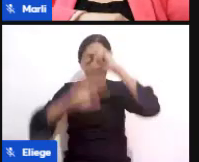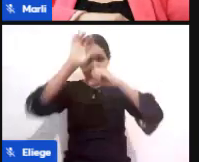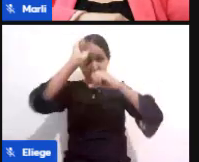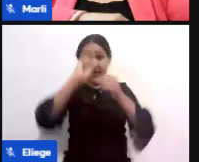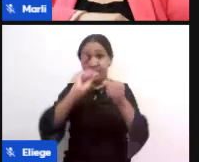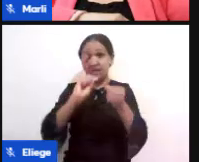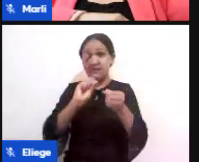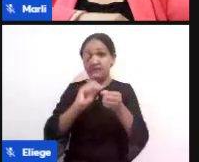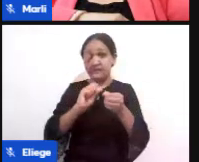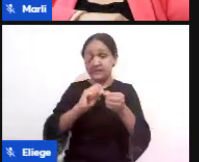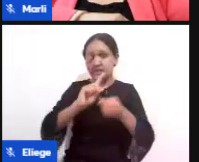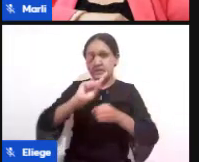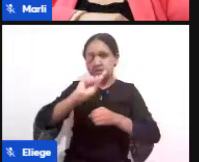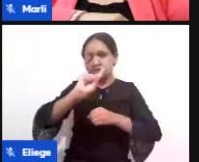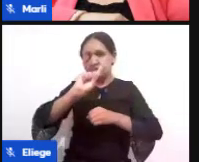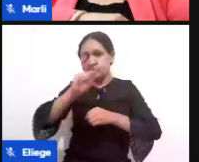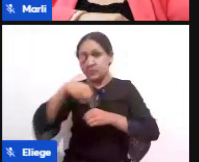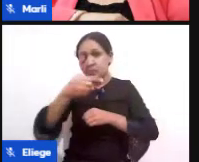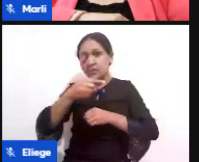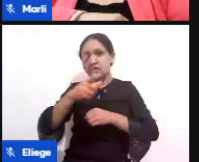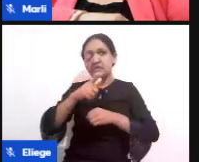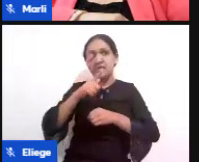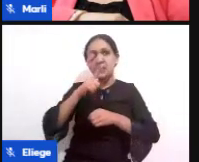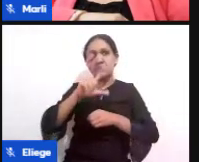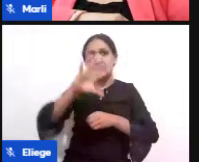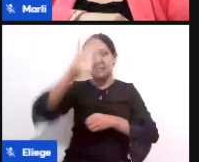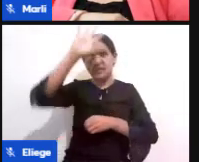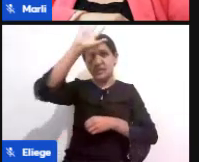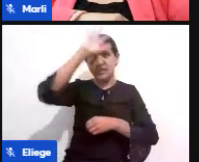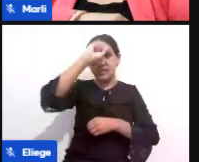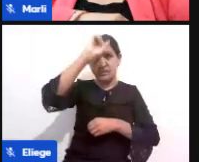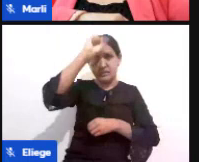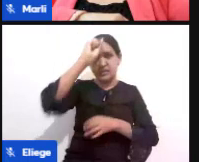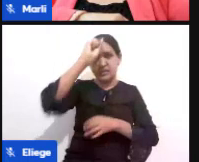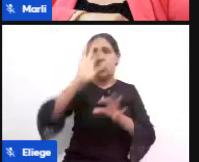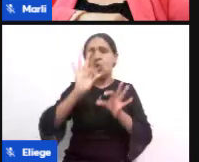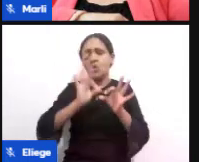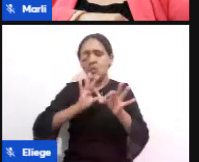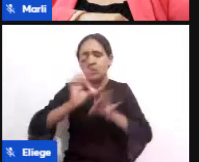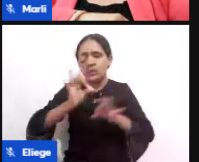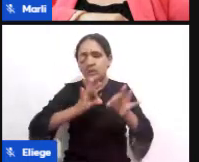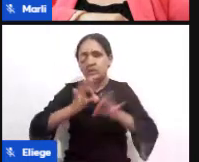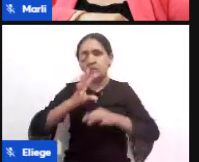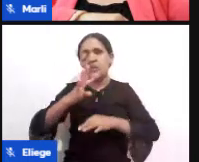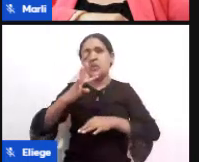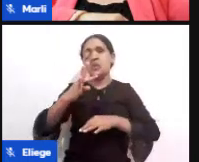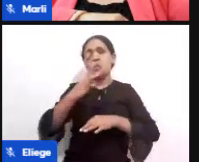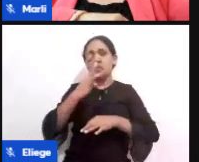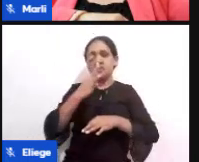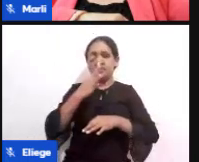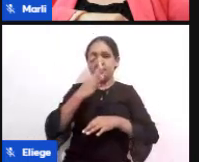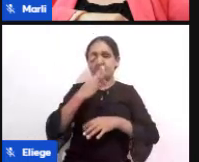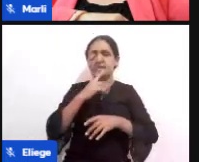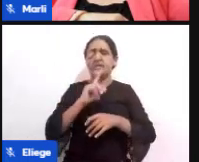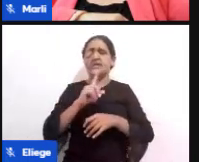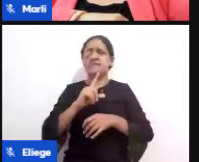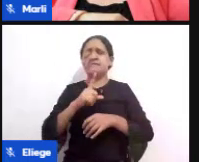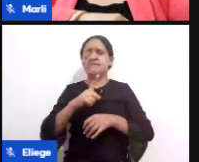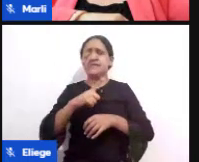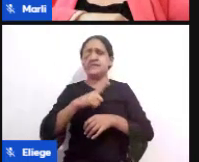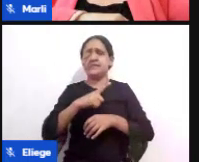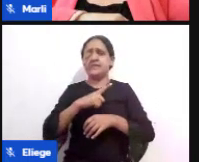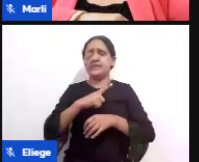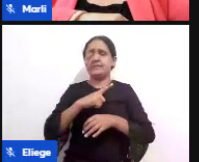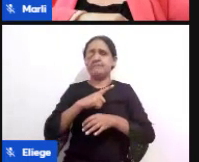que ele aprende ou constrói o conhecimento, ele vai ter a condição de aplicar